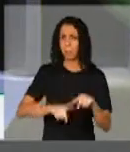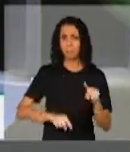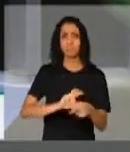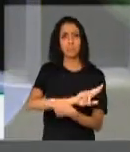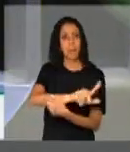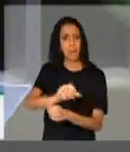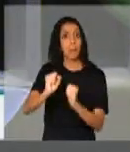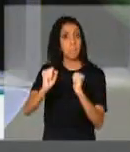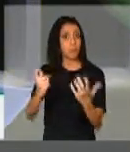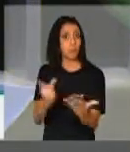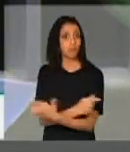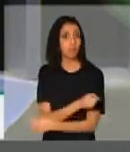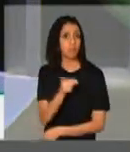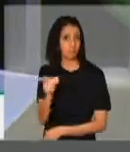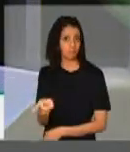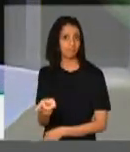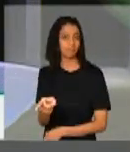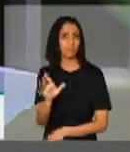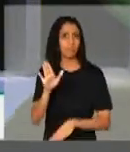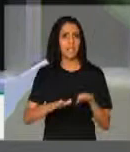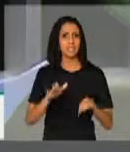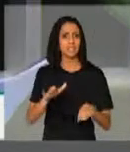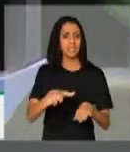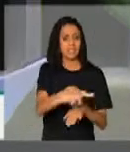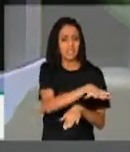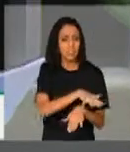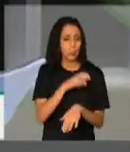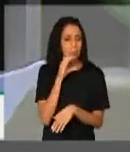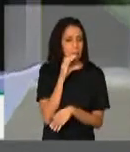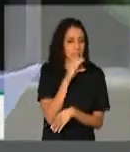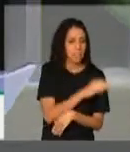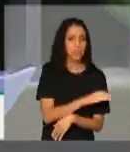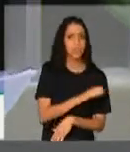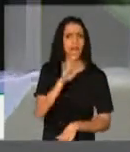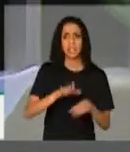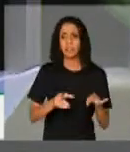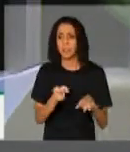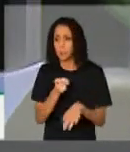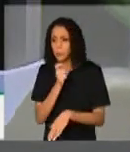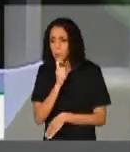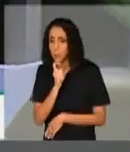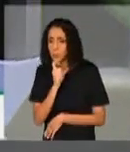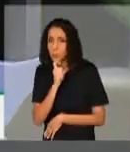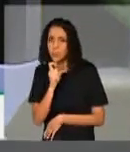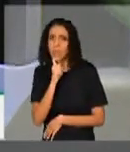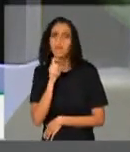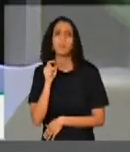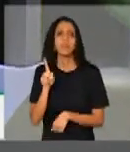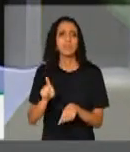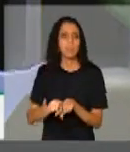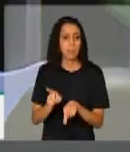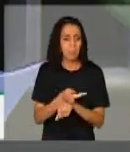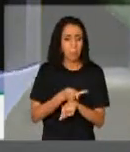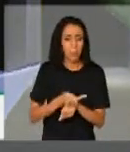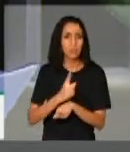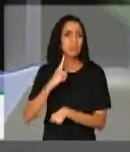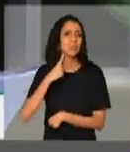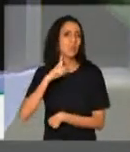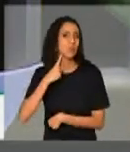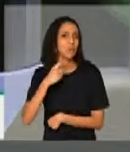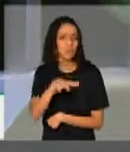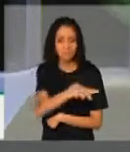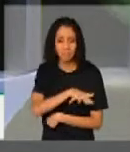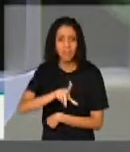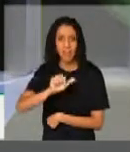desde as altas temperaturas na superfície até as baixas quando emergiu na mas a gente tem que usar até